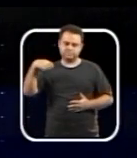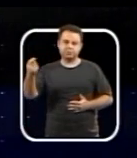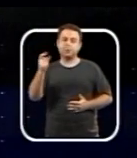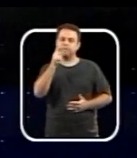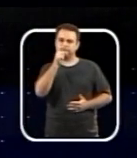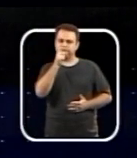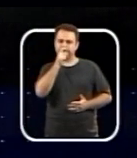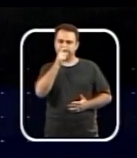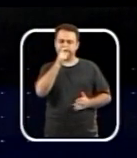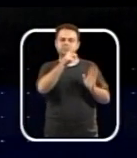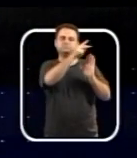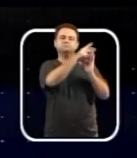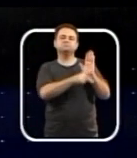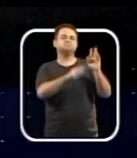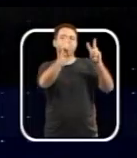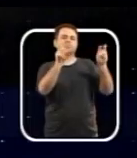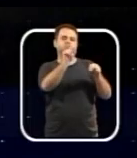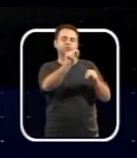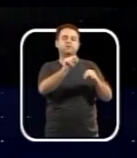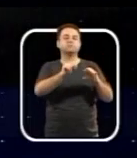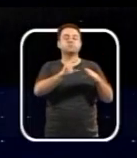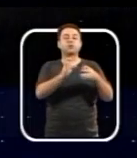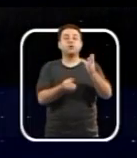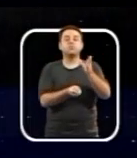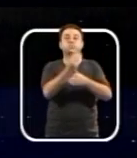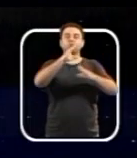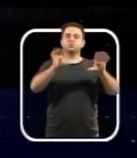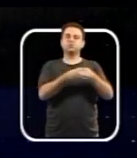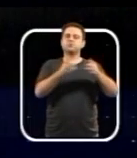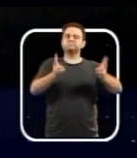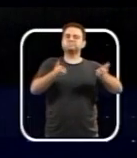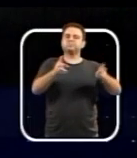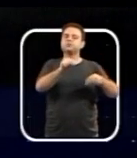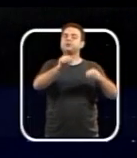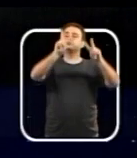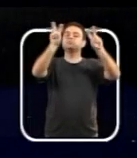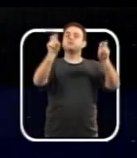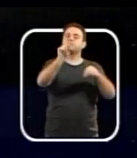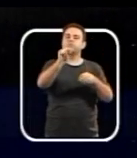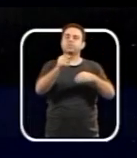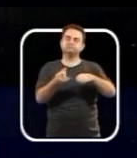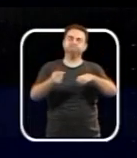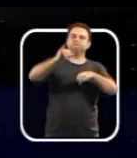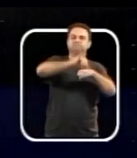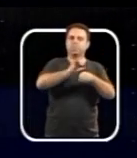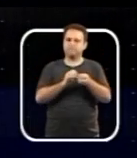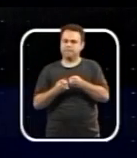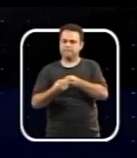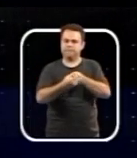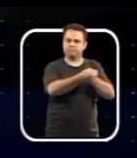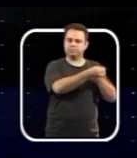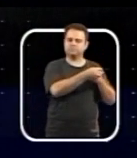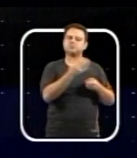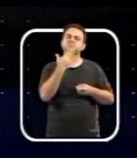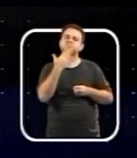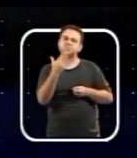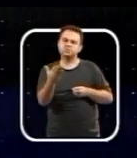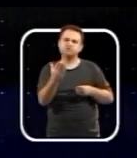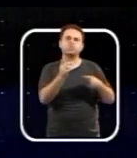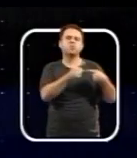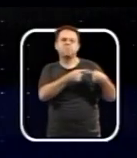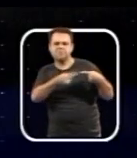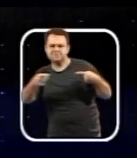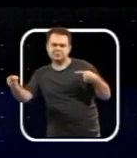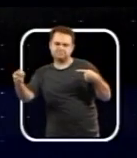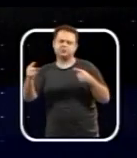Roberto, que institui a Comissão Permanente da Região Metropolitana de São José do Rio Preto no Regimento Interno, teve pedido de vista por uma